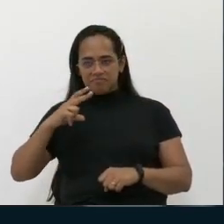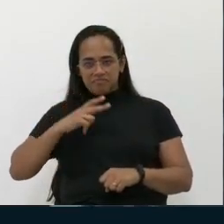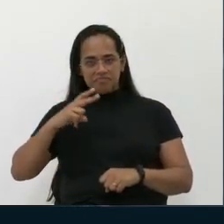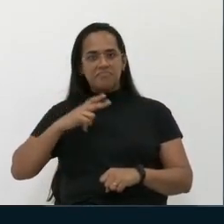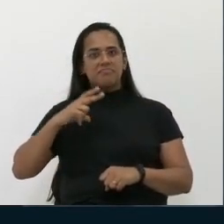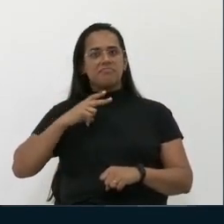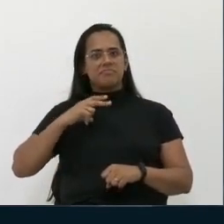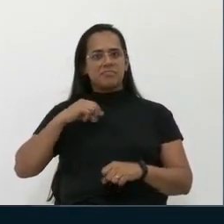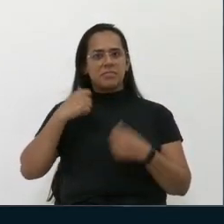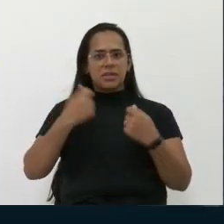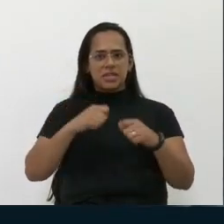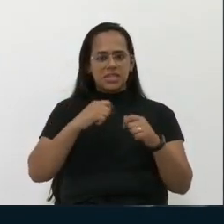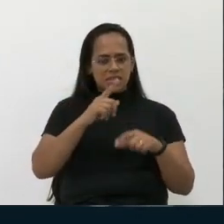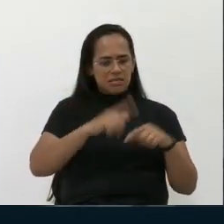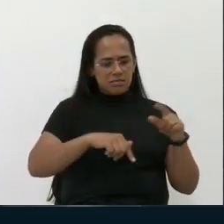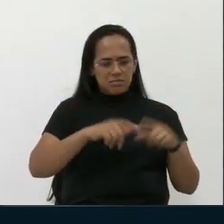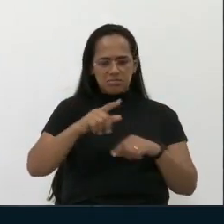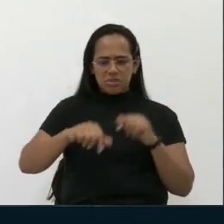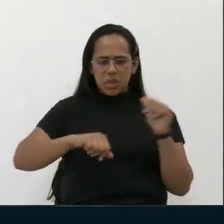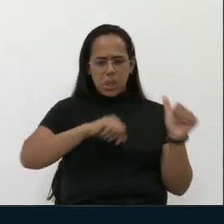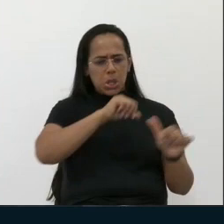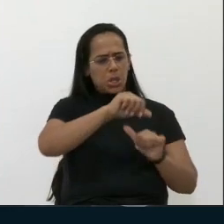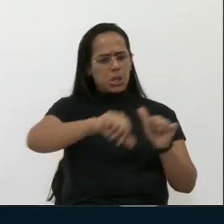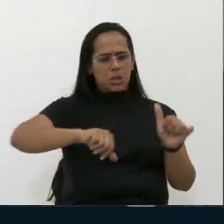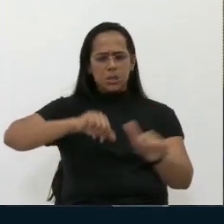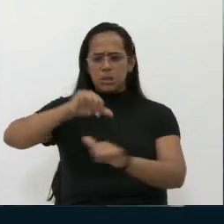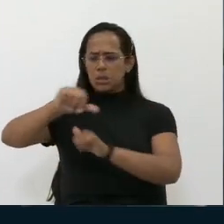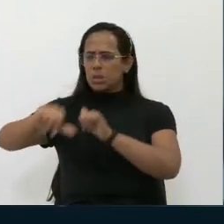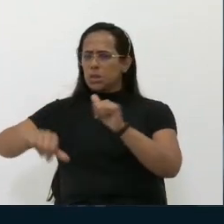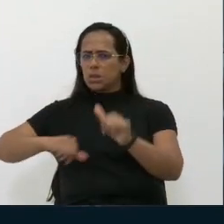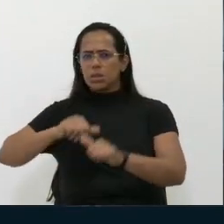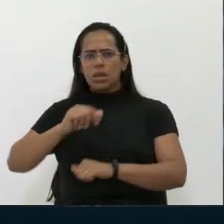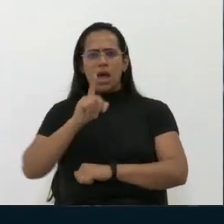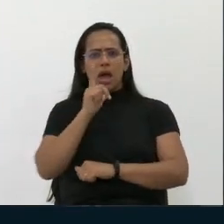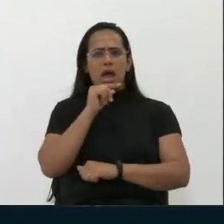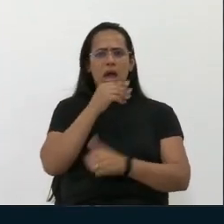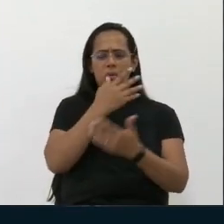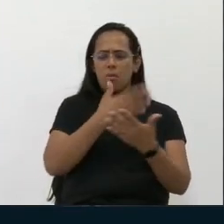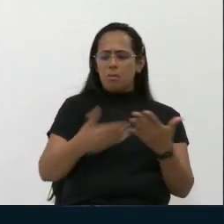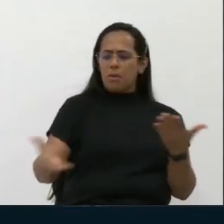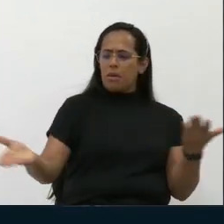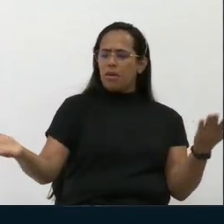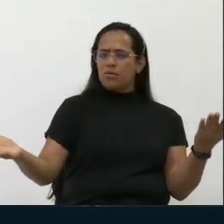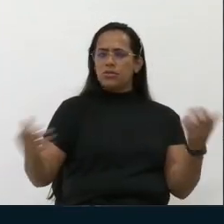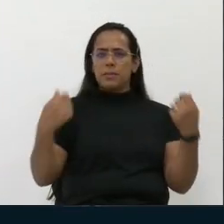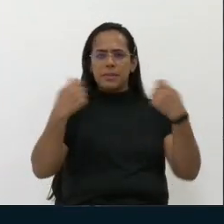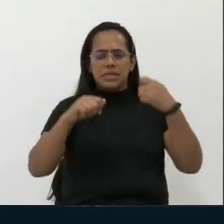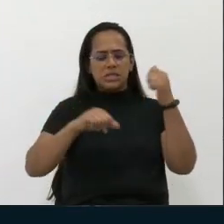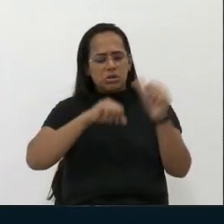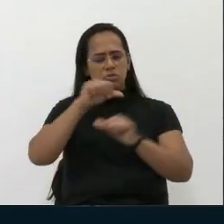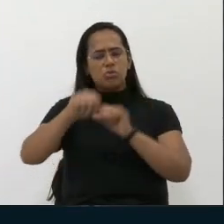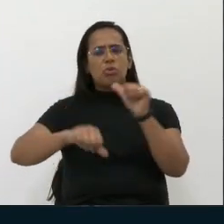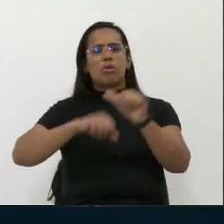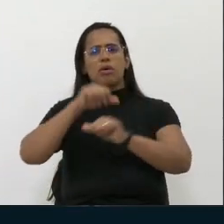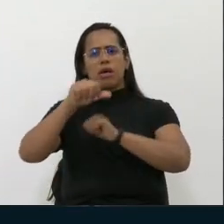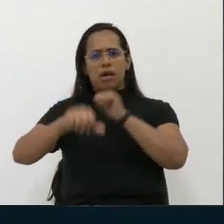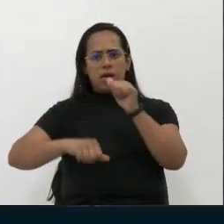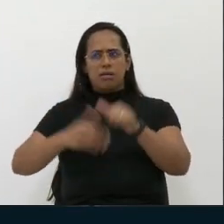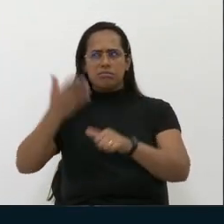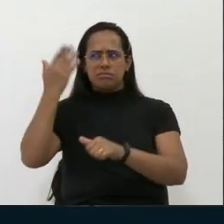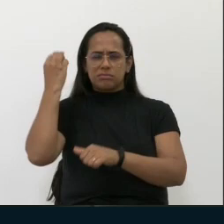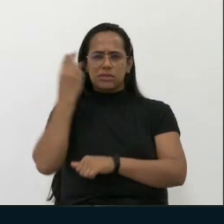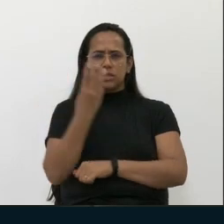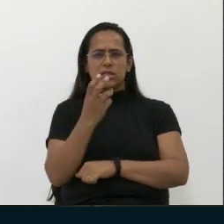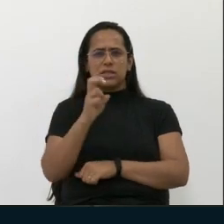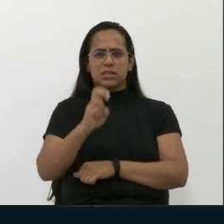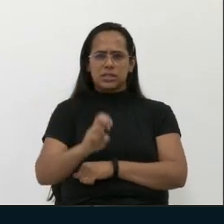rede de água de Guarulhos, que está podre, água indo para o ralo. Era 35% lá atrás, hoje